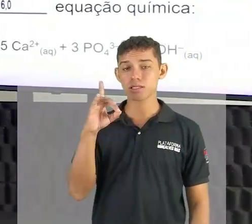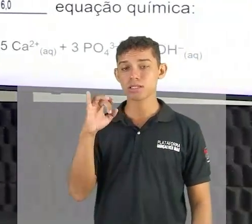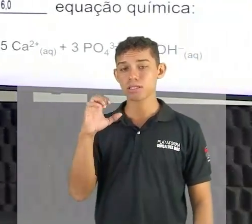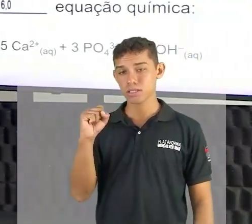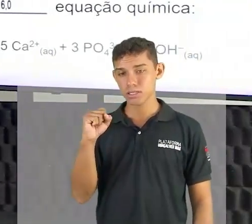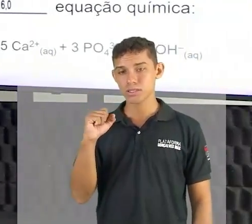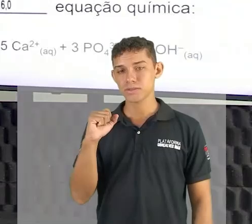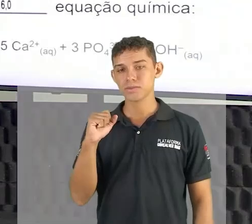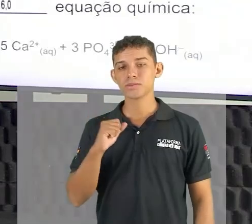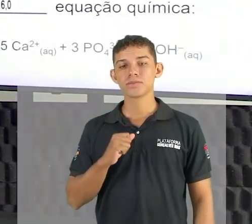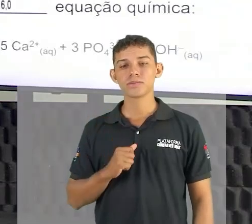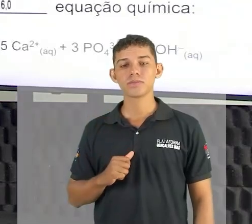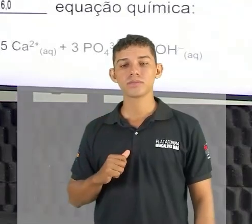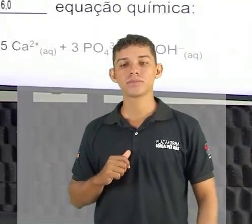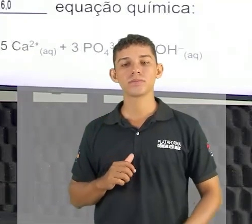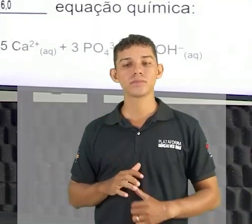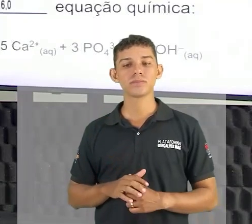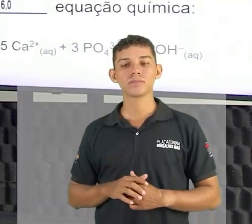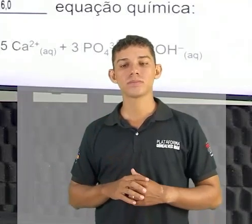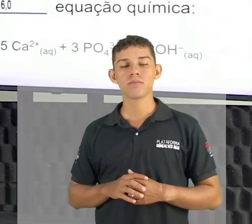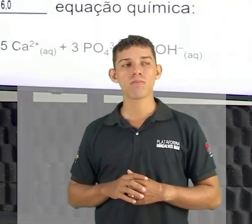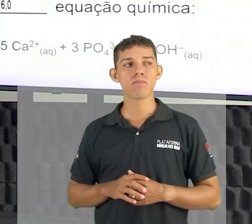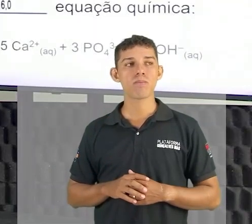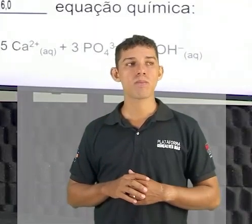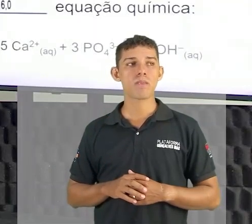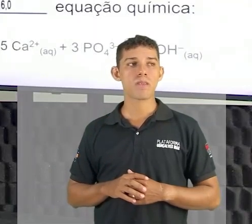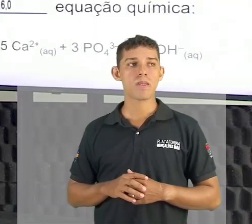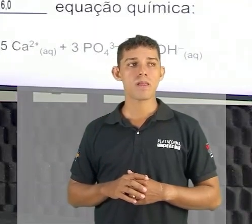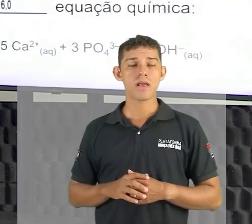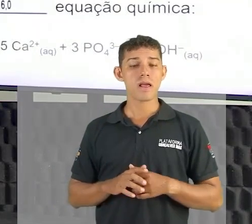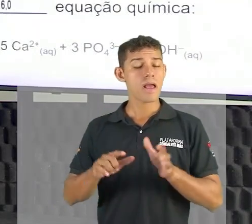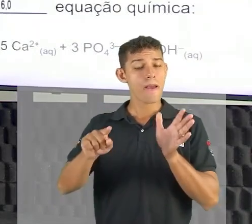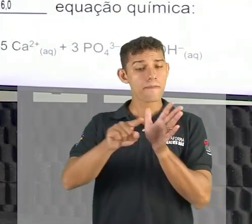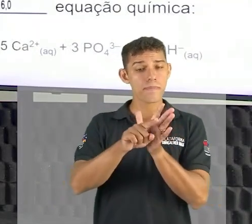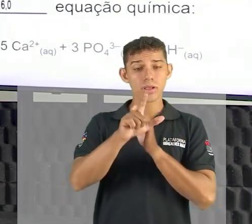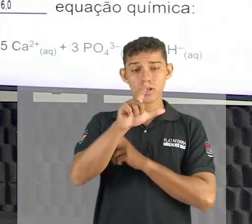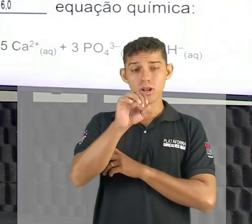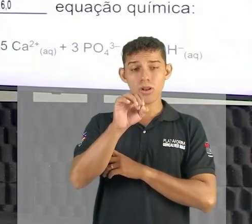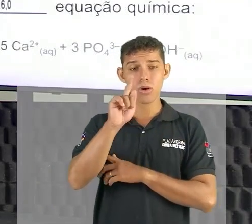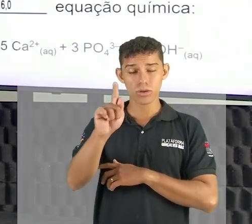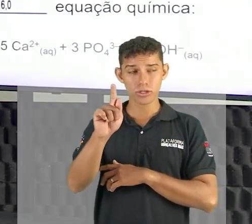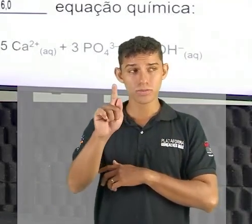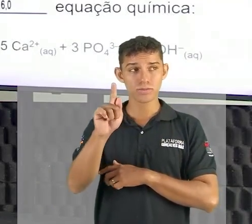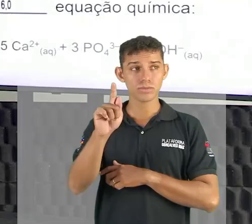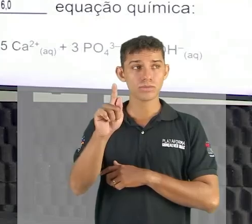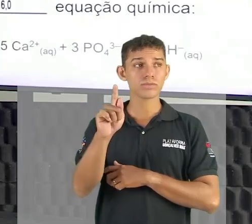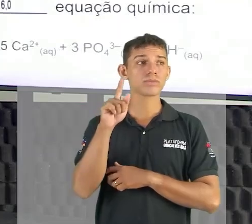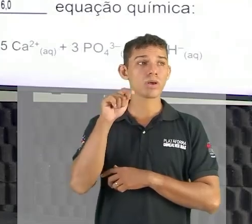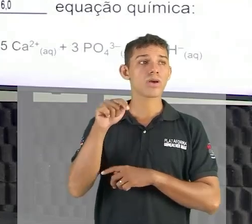O pH, como é que eu encontro o pH? Menos log da concentração de H+.